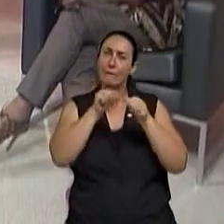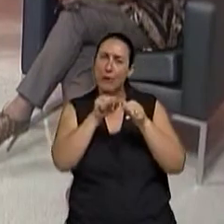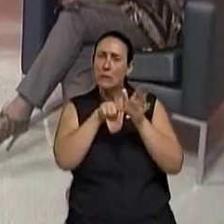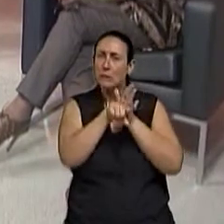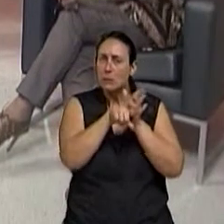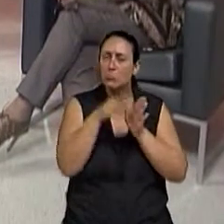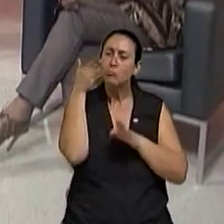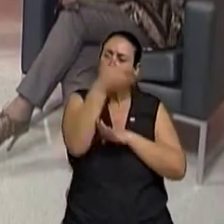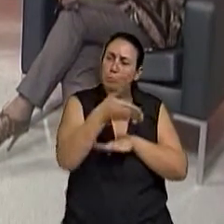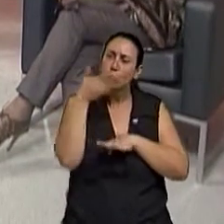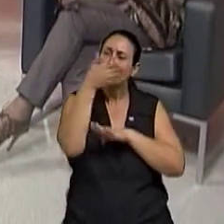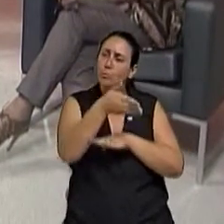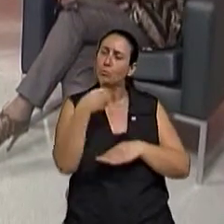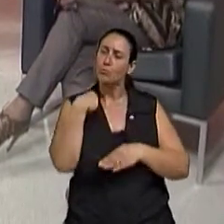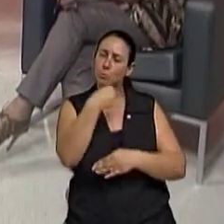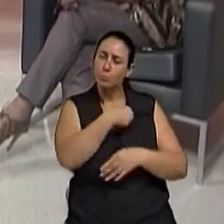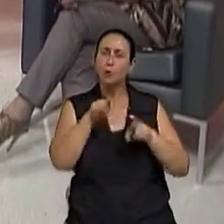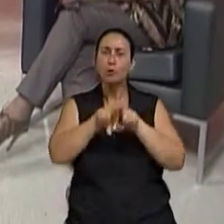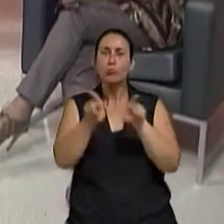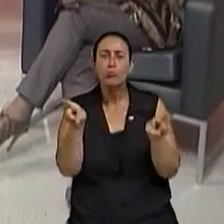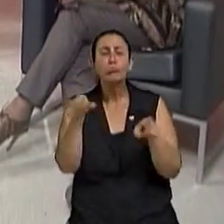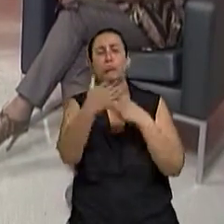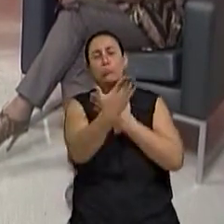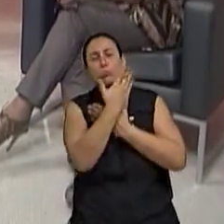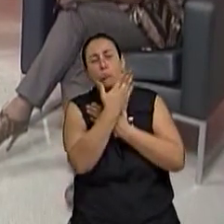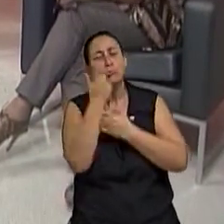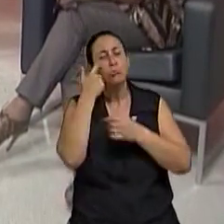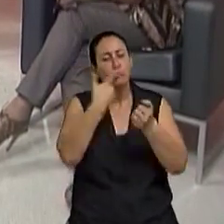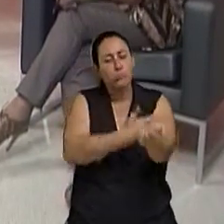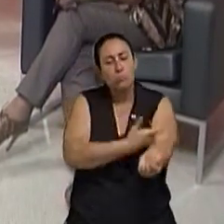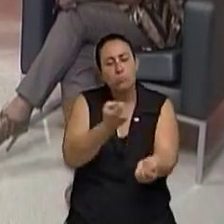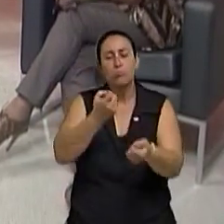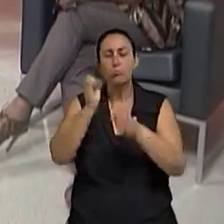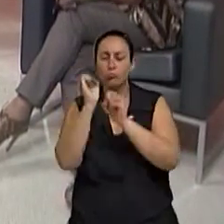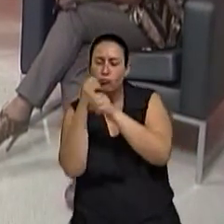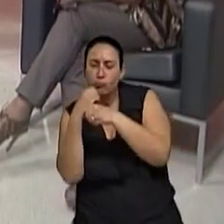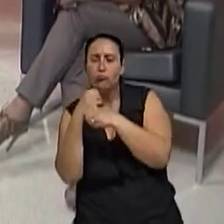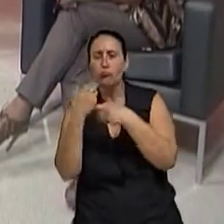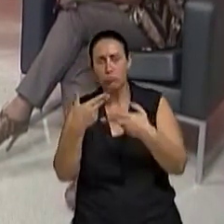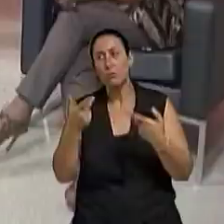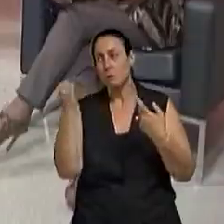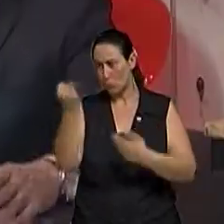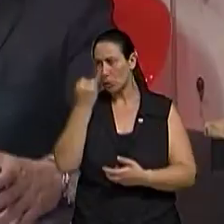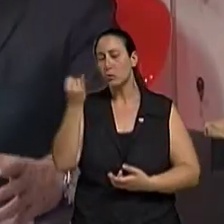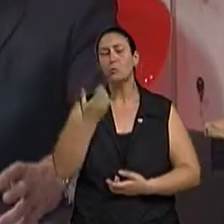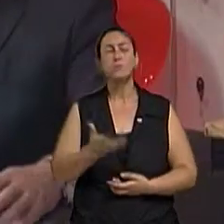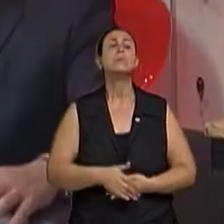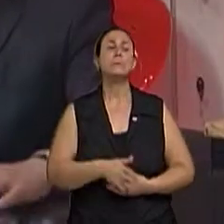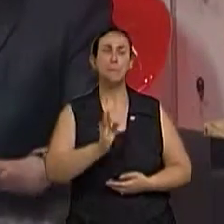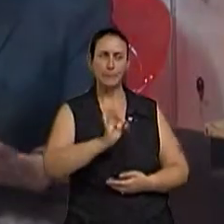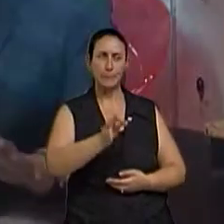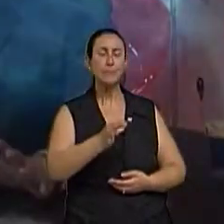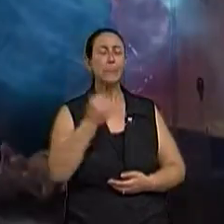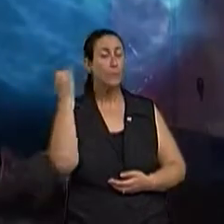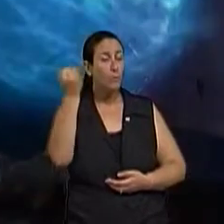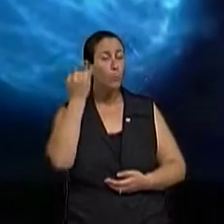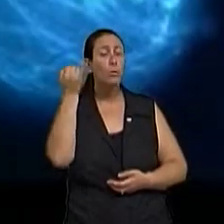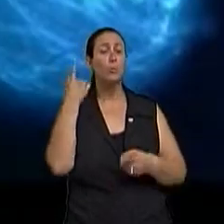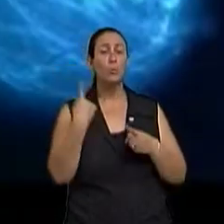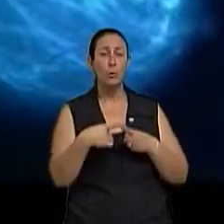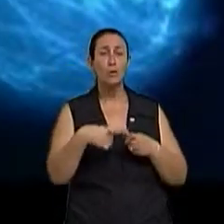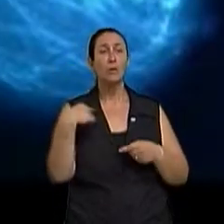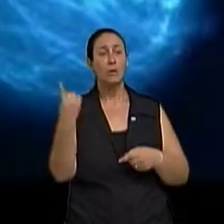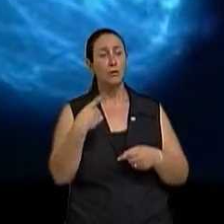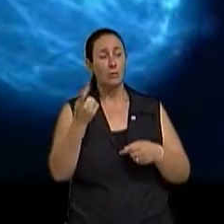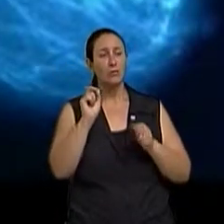nós, ir ao ginecologista, pedir os exames todos e fazer os exames, é muito importante, né, doutor? Com certeza. Eu acho que a leitura que se tem é exatamente